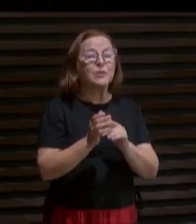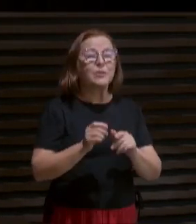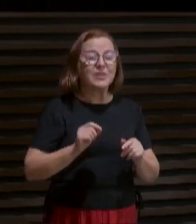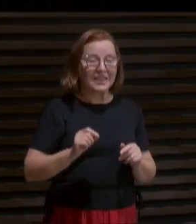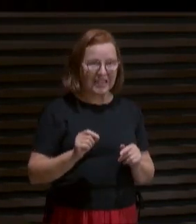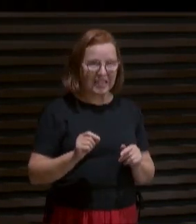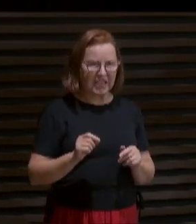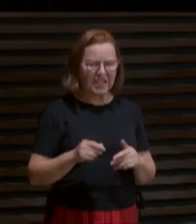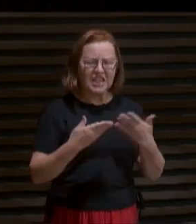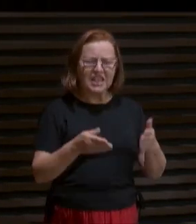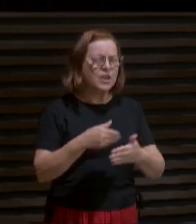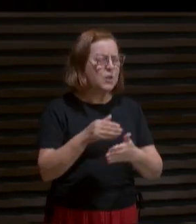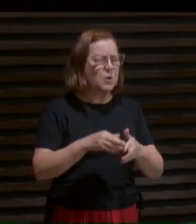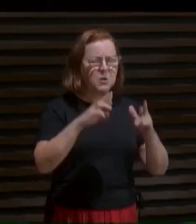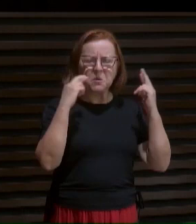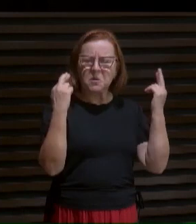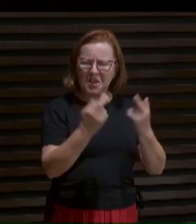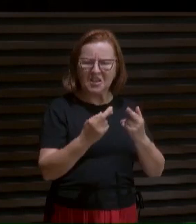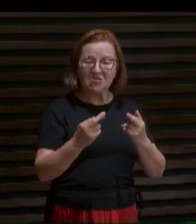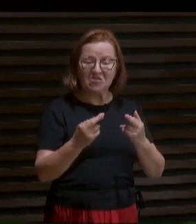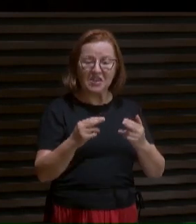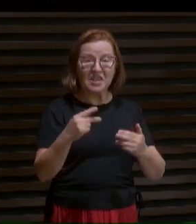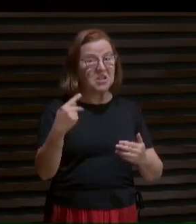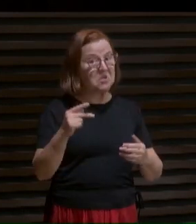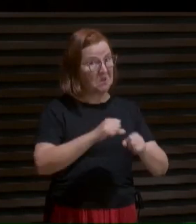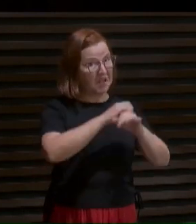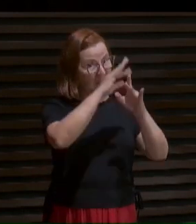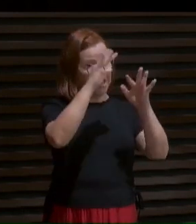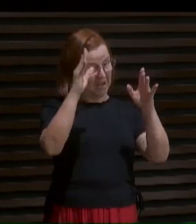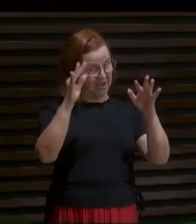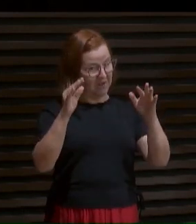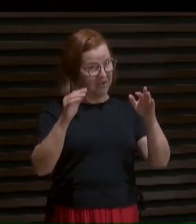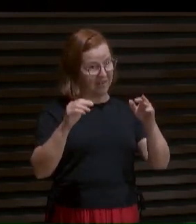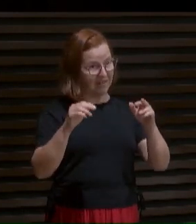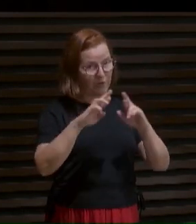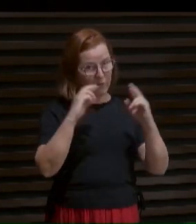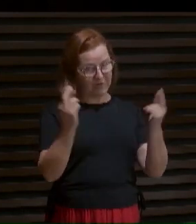daria todos os reinos e a glória deles, porque elas tinham sido